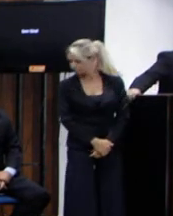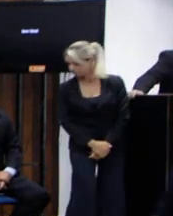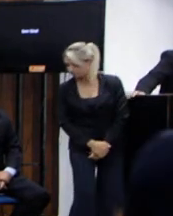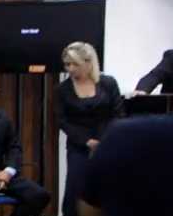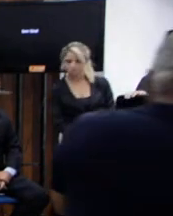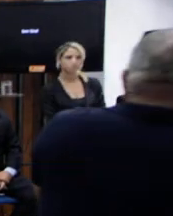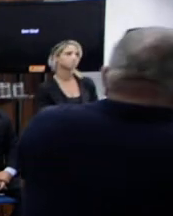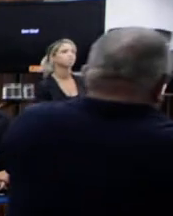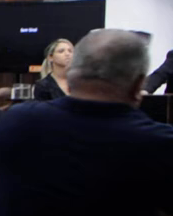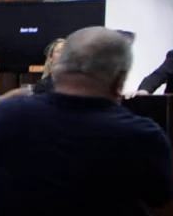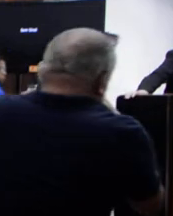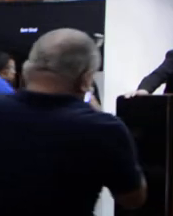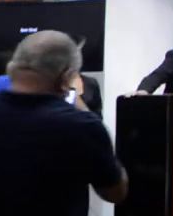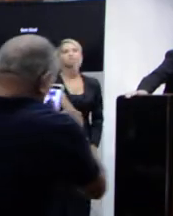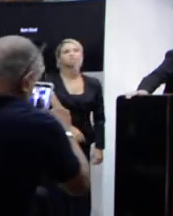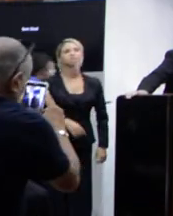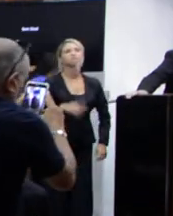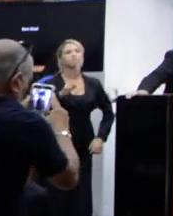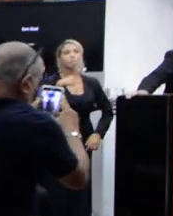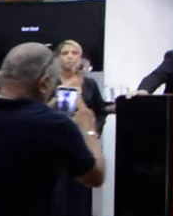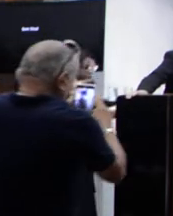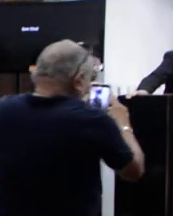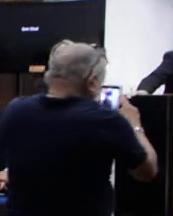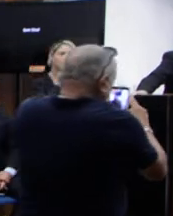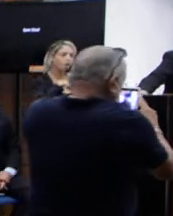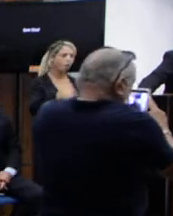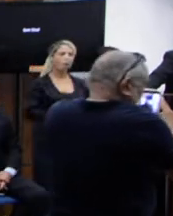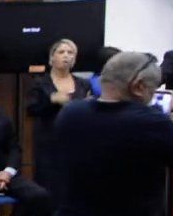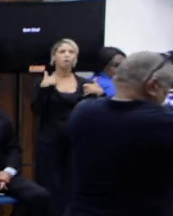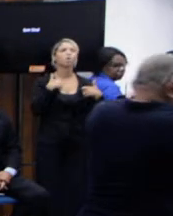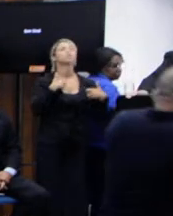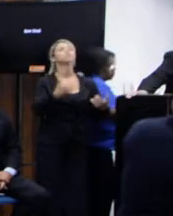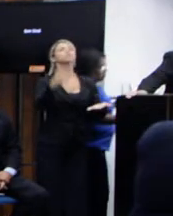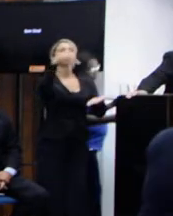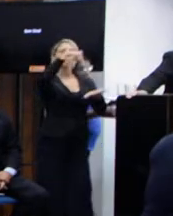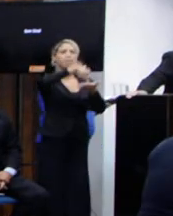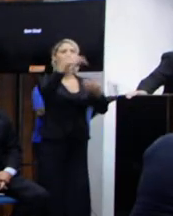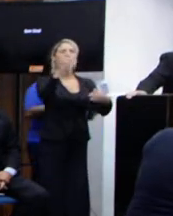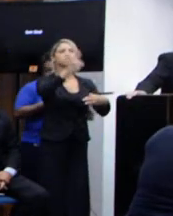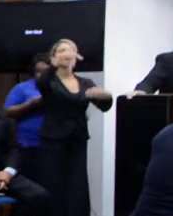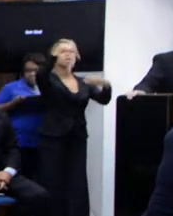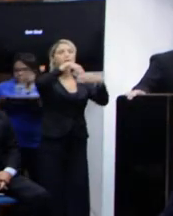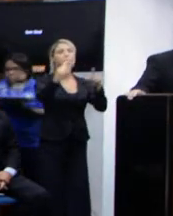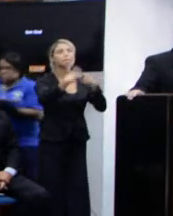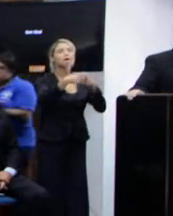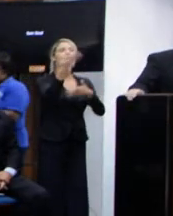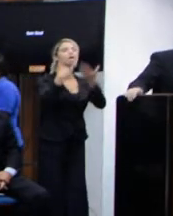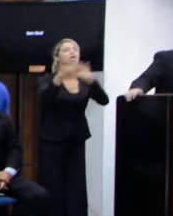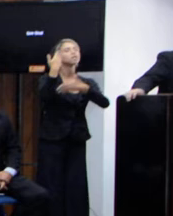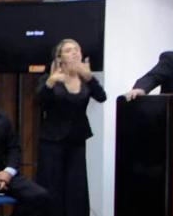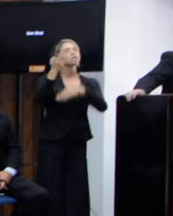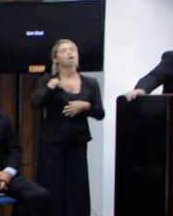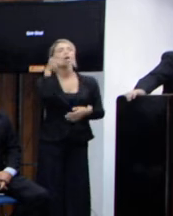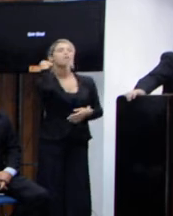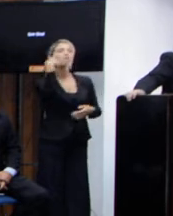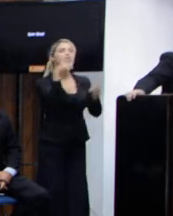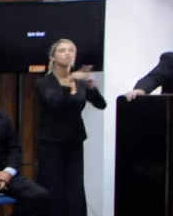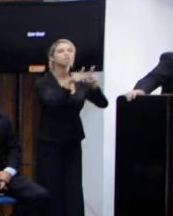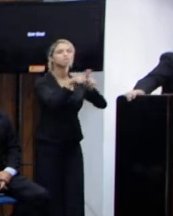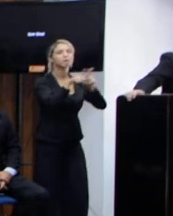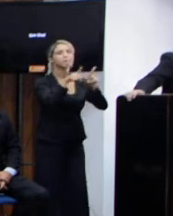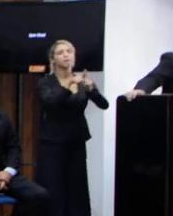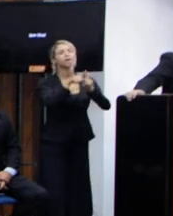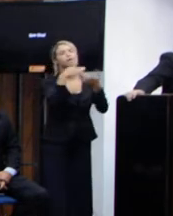Depois de muito tempo, Luiz, tenho a honra de subir aqui nessa tribuna. Eu que estive vereador nessa casa, no período de